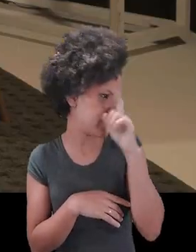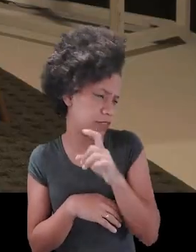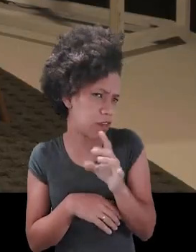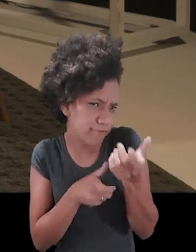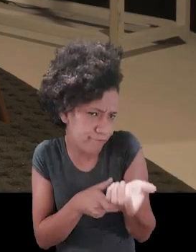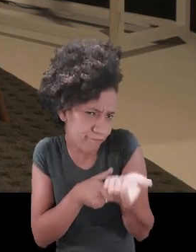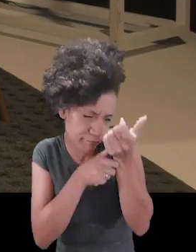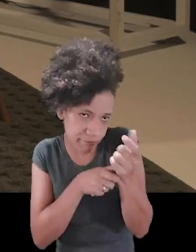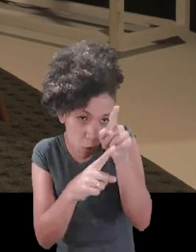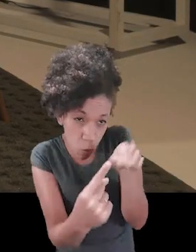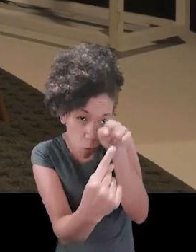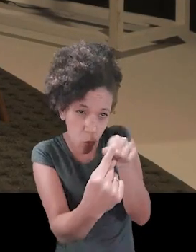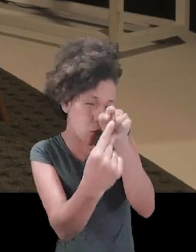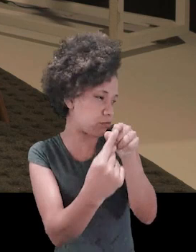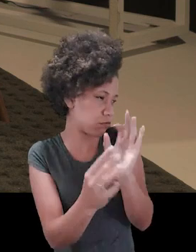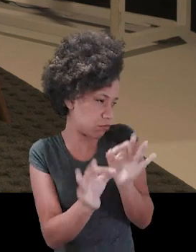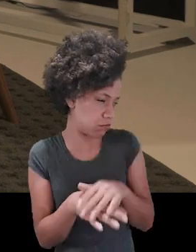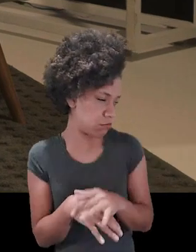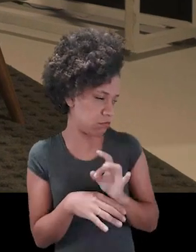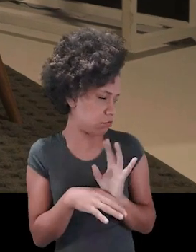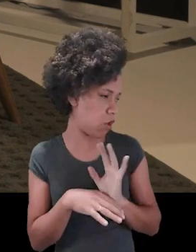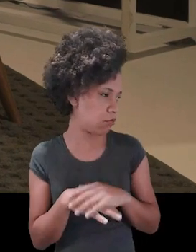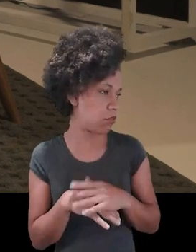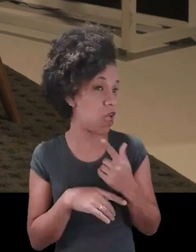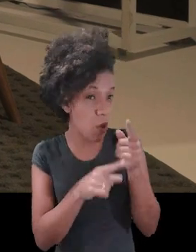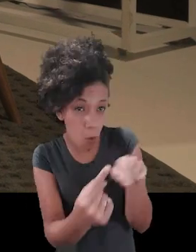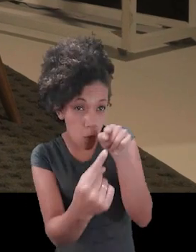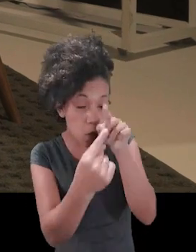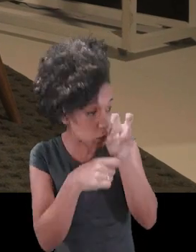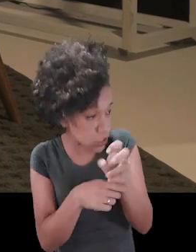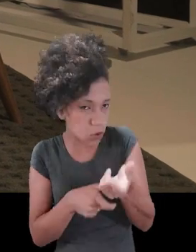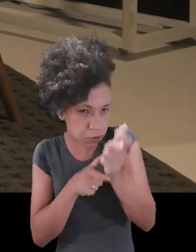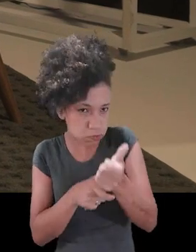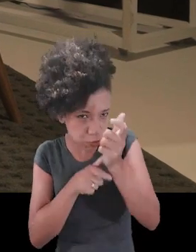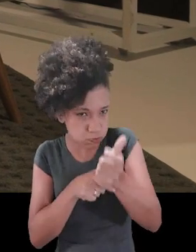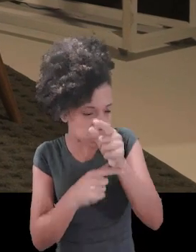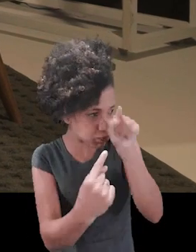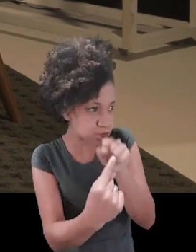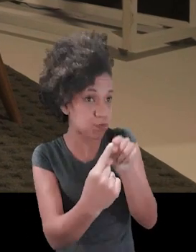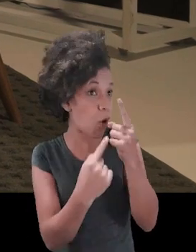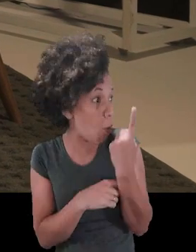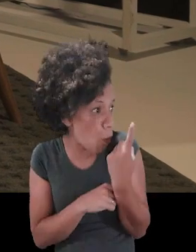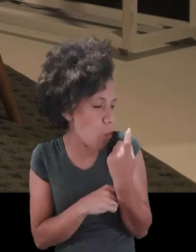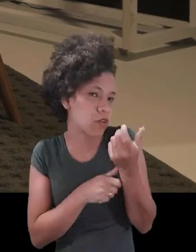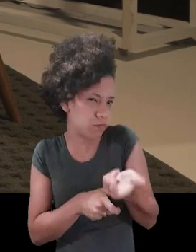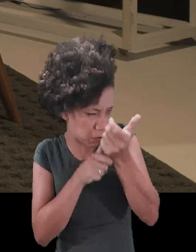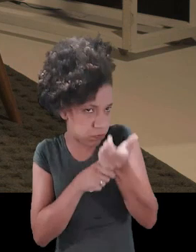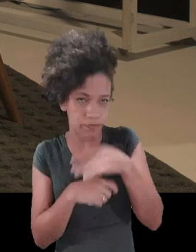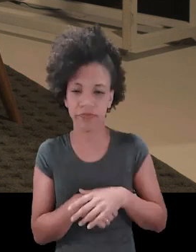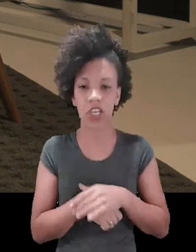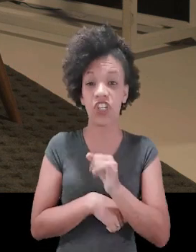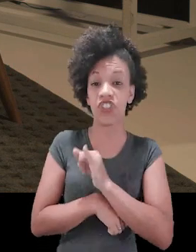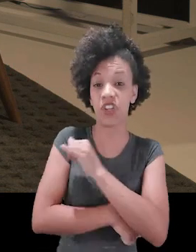difícil era só secar o alma Retiro está ligado eu fui o cara que acertou os cinco tiro no alvo sem nenhum o único que acertou e sentir